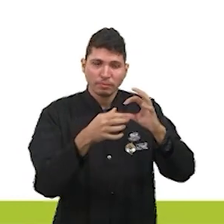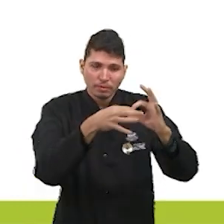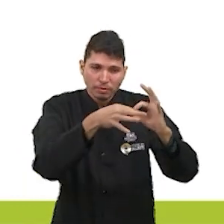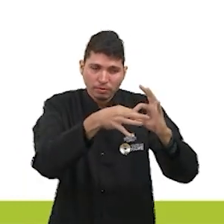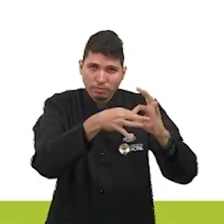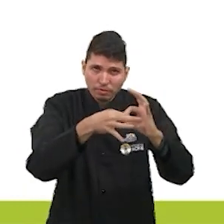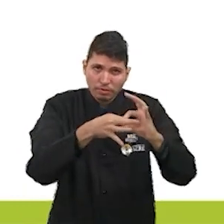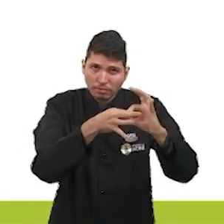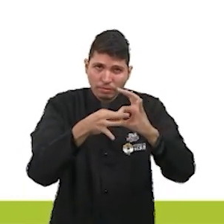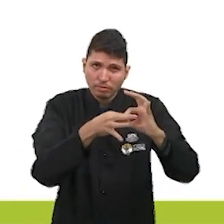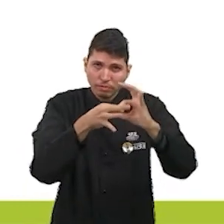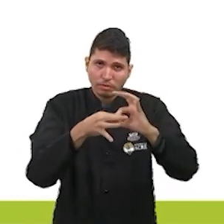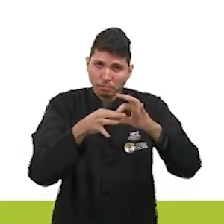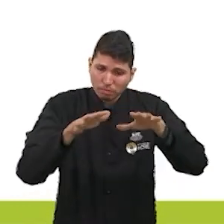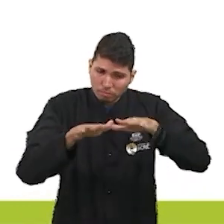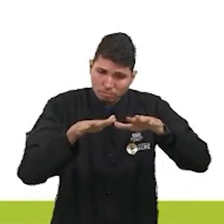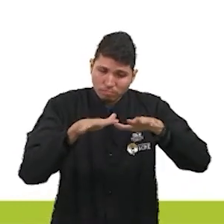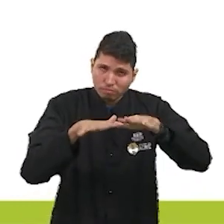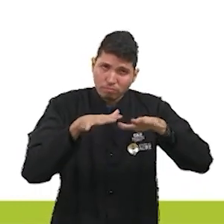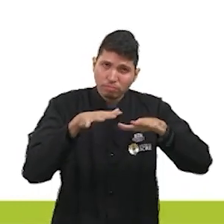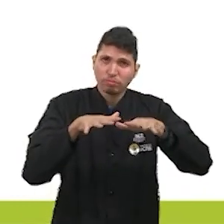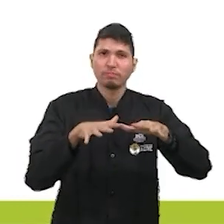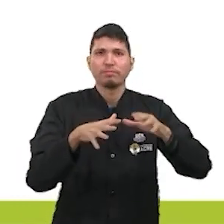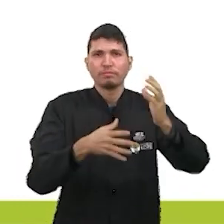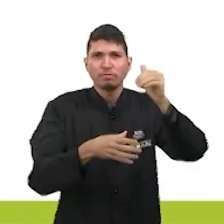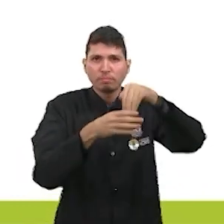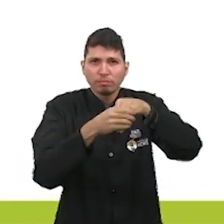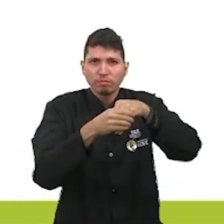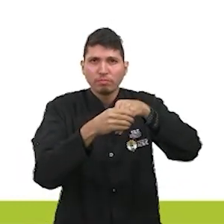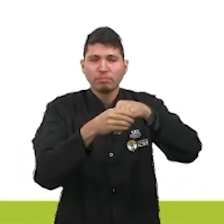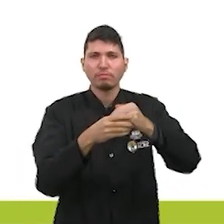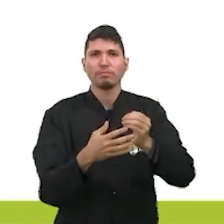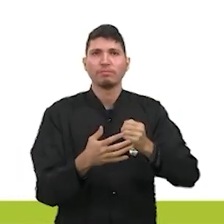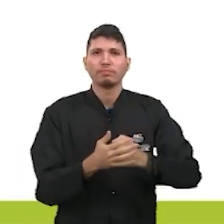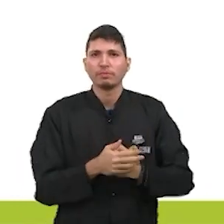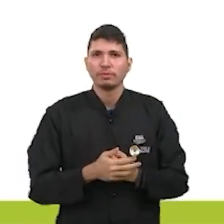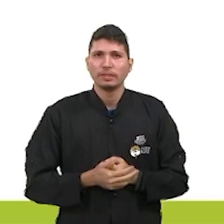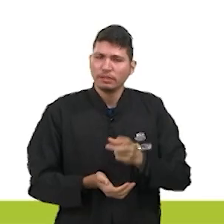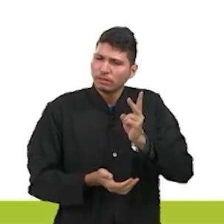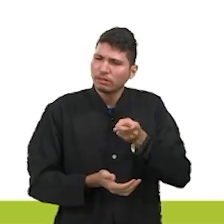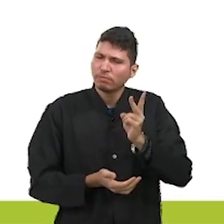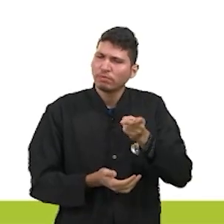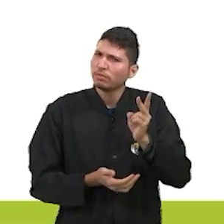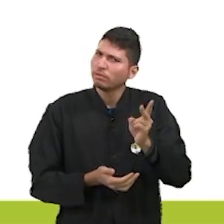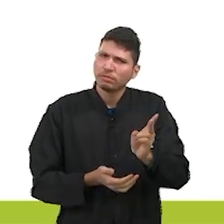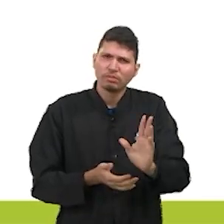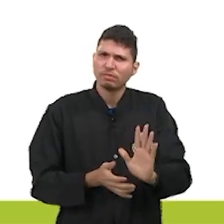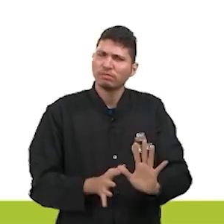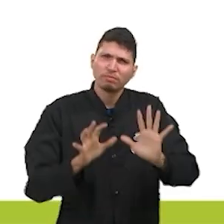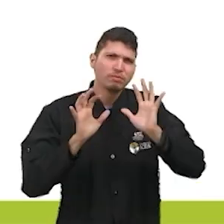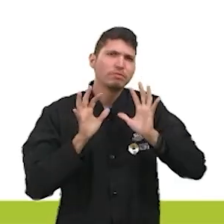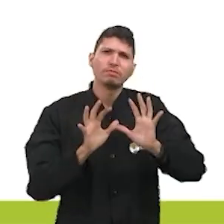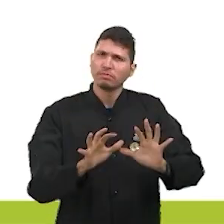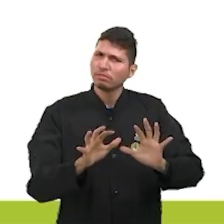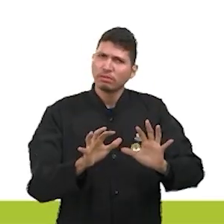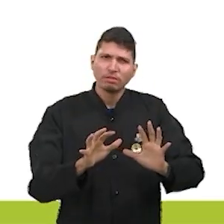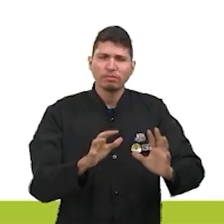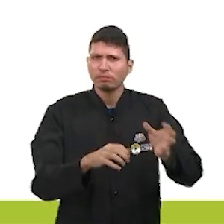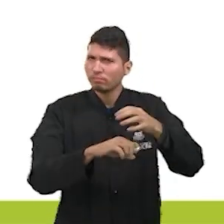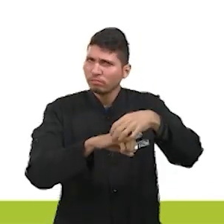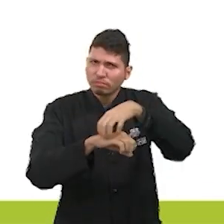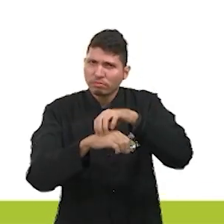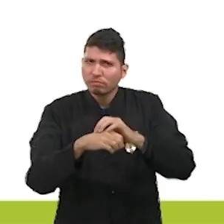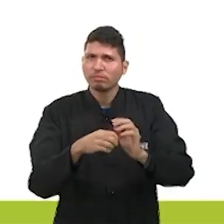E assim vai acontecendo sucessivamente. Todas as vezes que eu acrescentar moléculas, né, de polares, elas